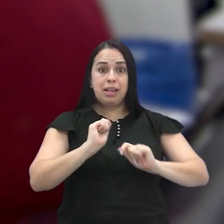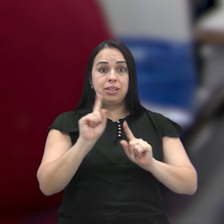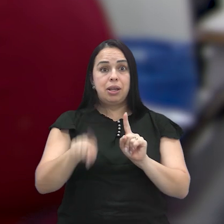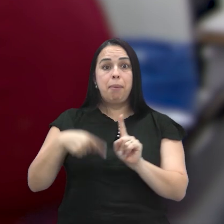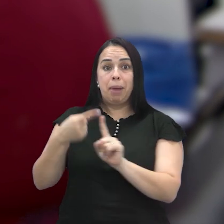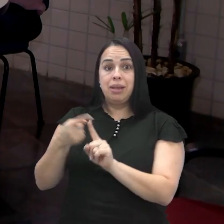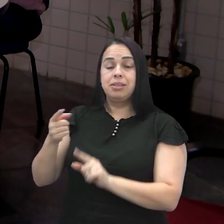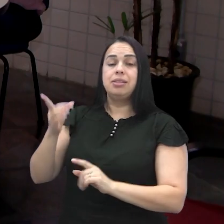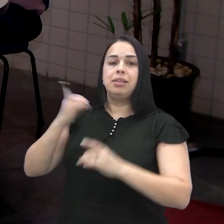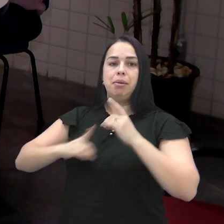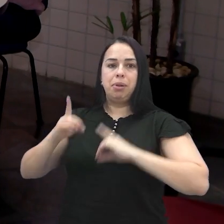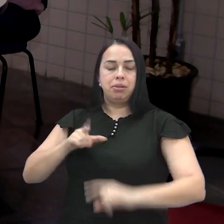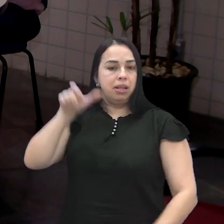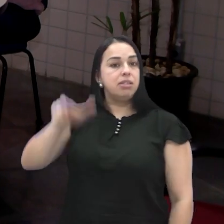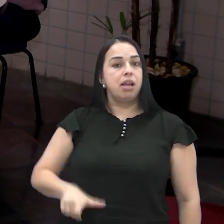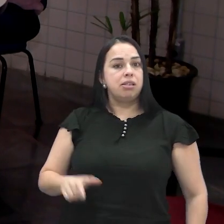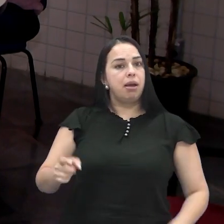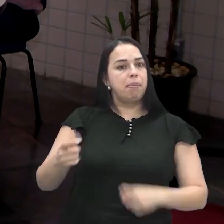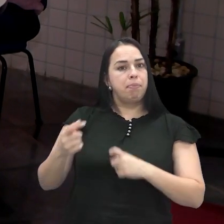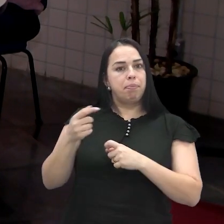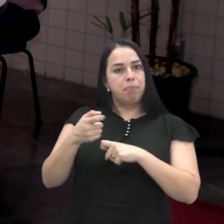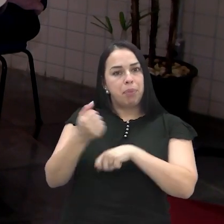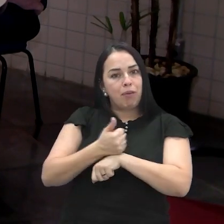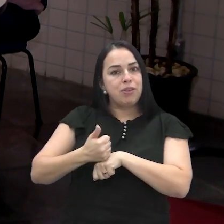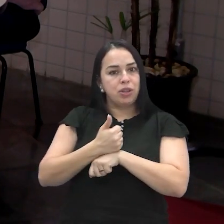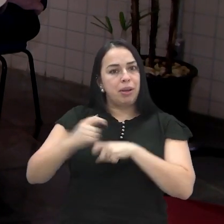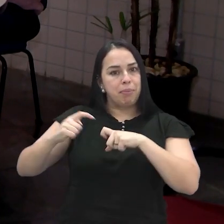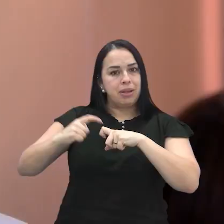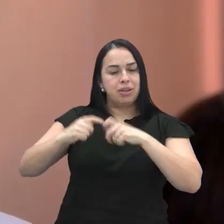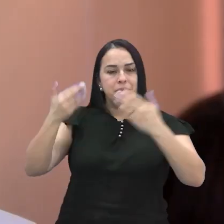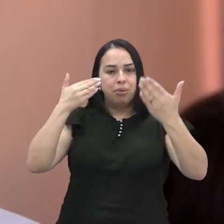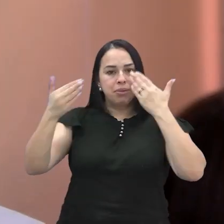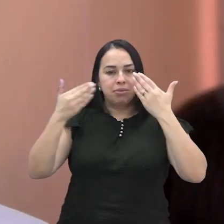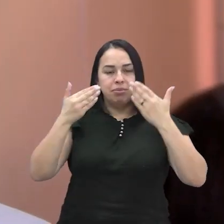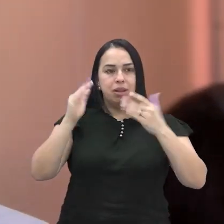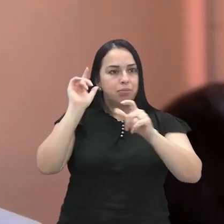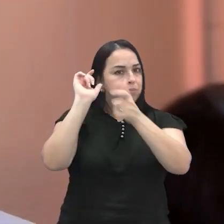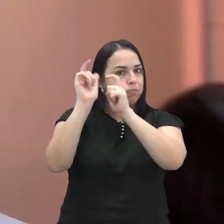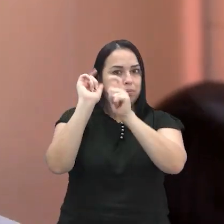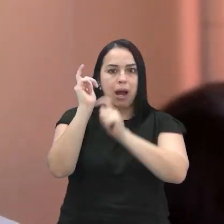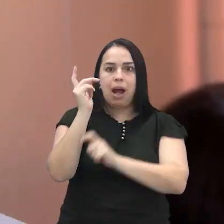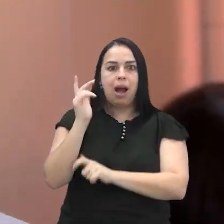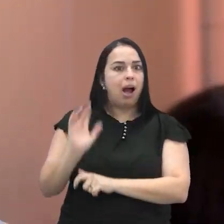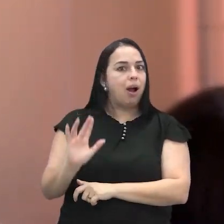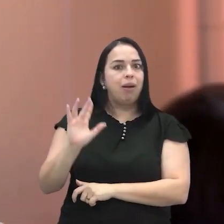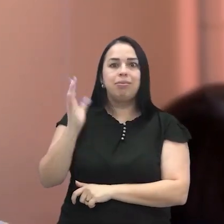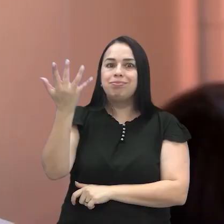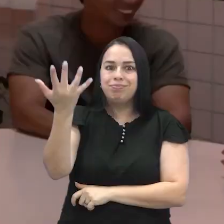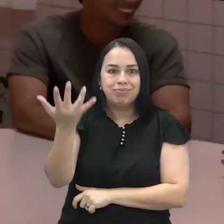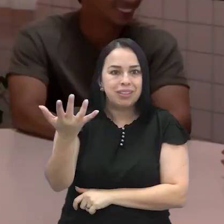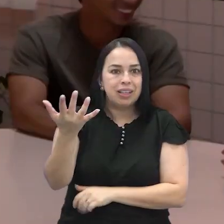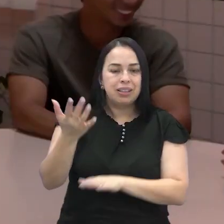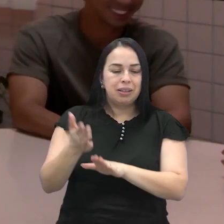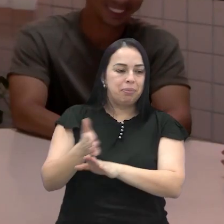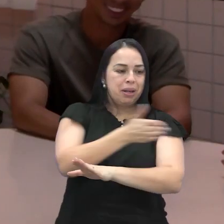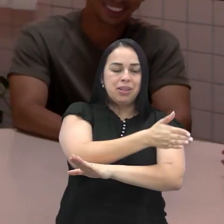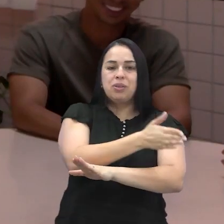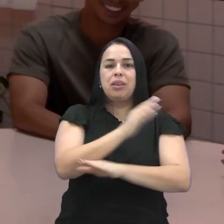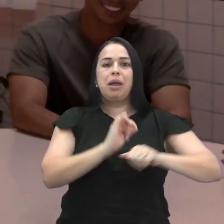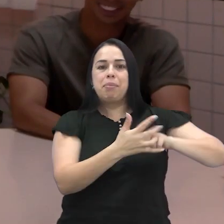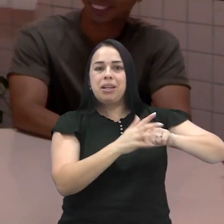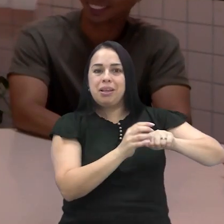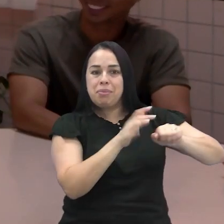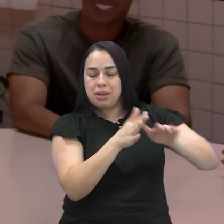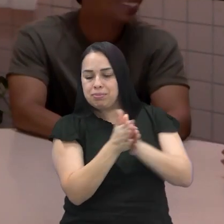e depressão. De acordo com essa psicóloga, os transtornos se tornaram mais comuns após a pandemia. A gente percebe